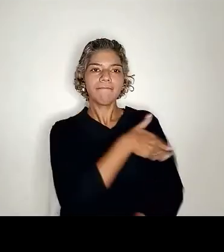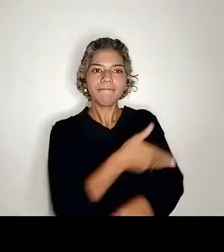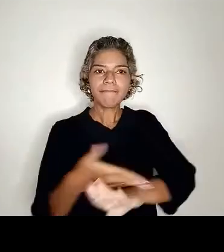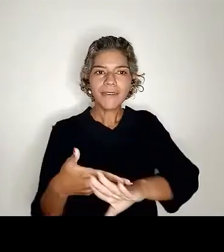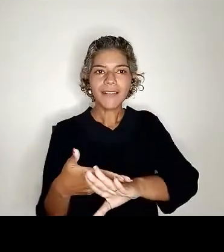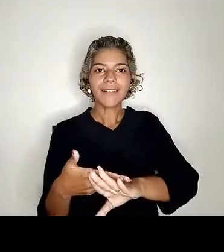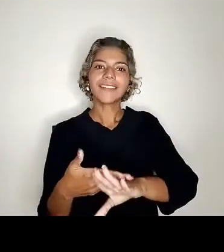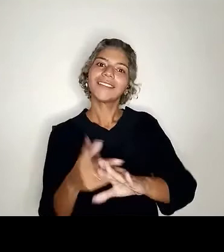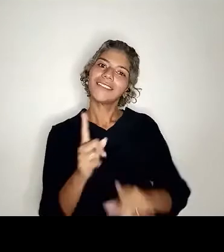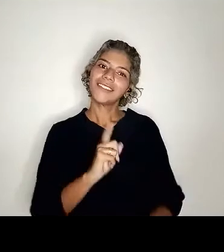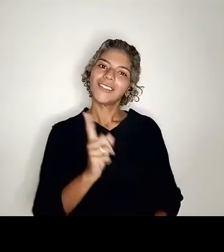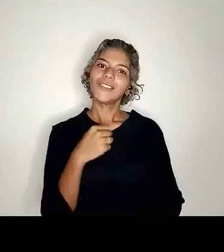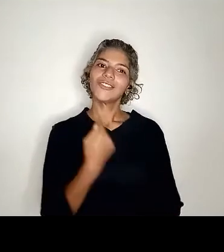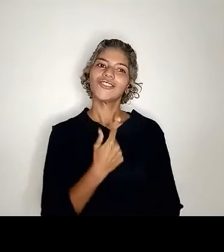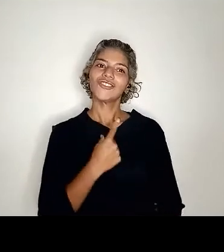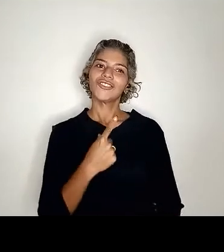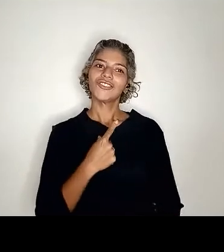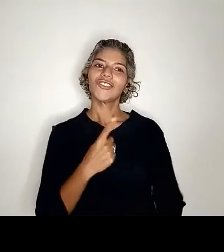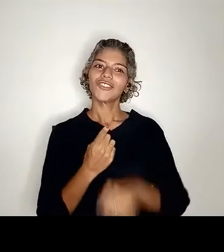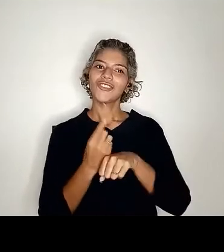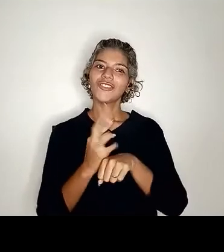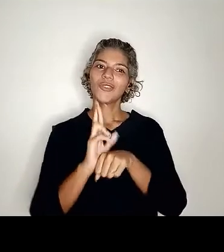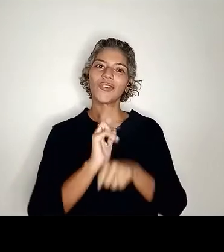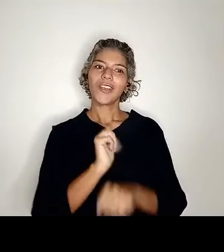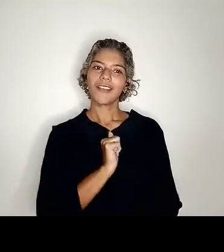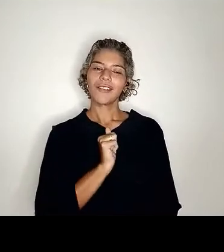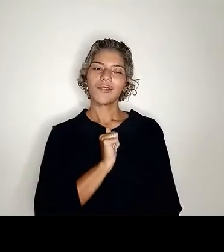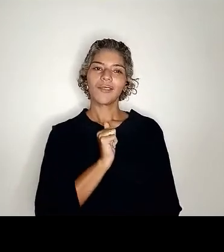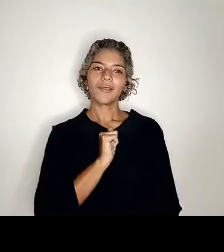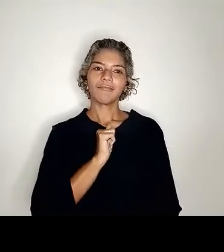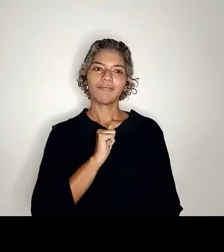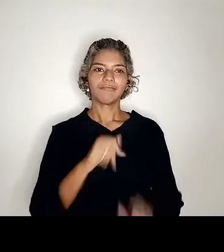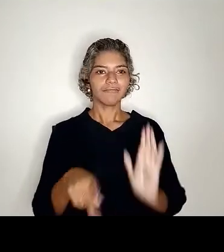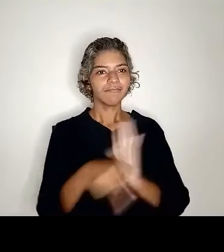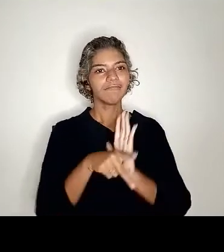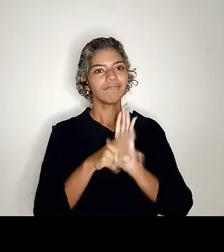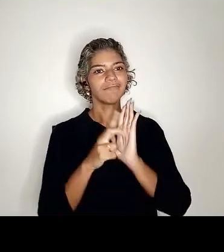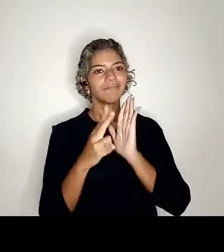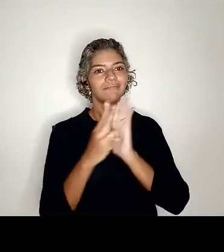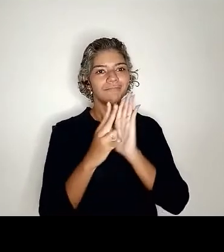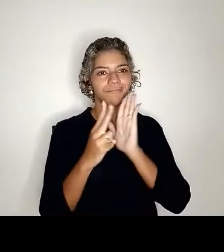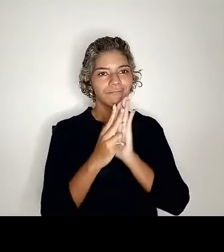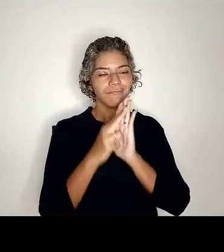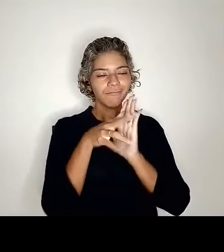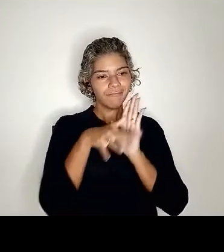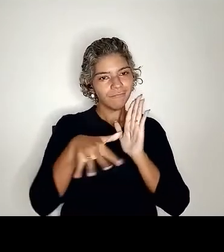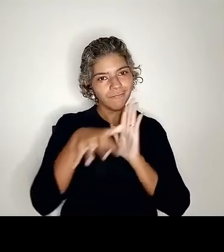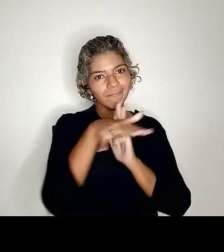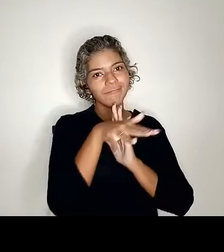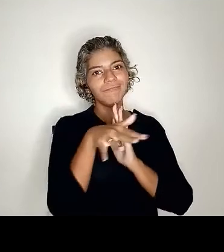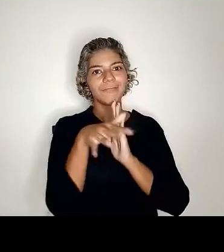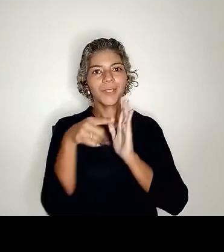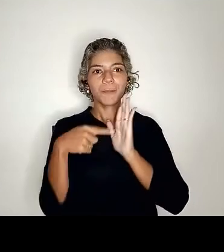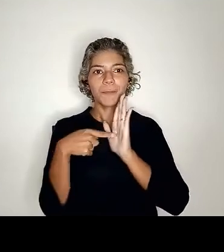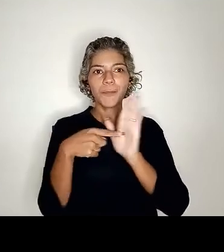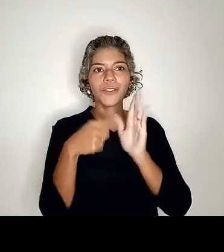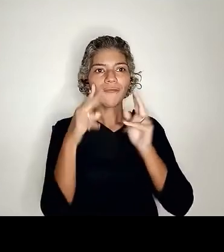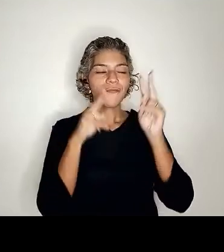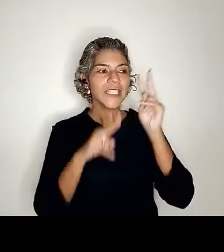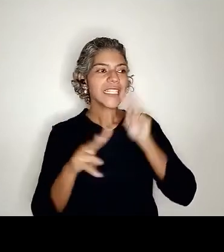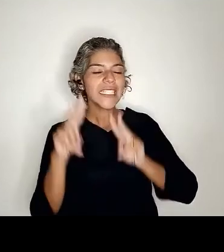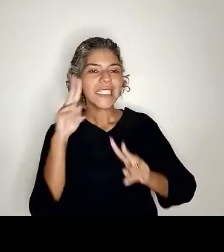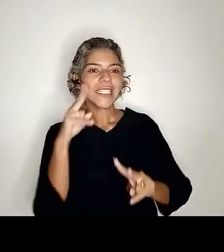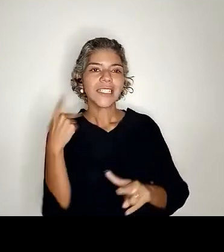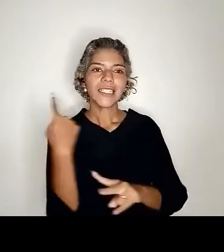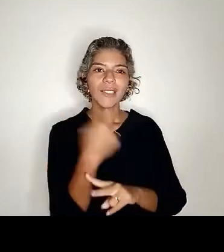antropologia, trazendo essa visão de conhecimento, essa epistemologia indígena, de toda a